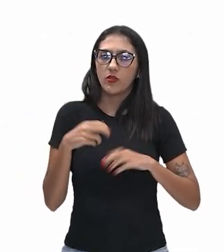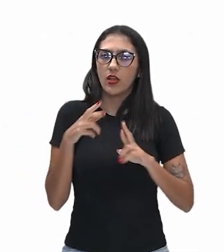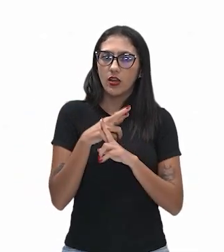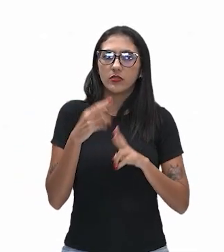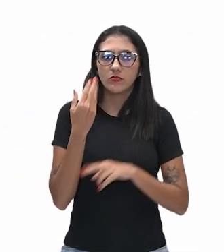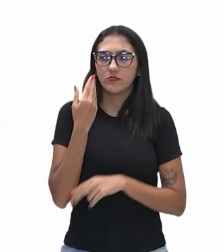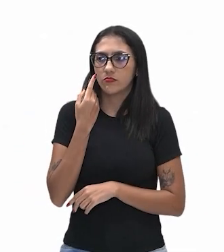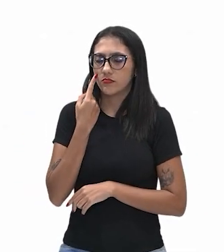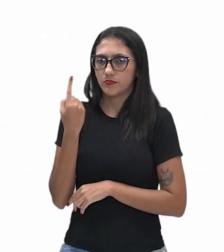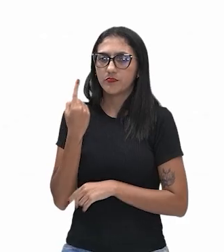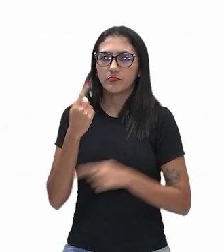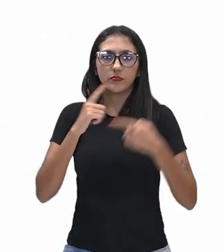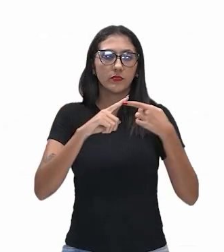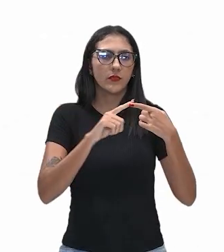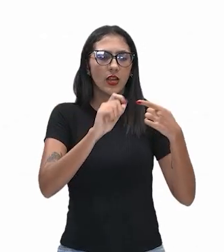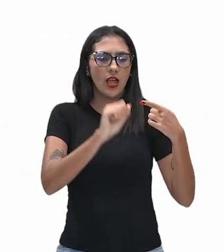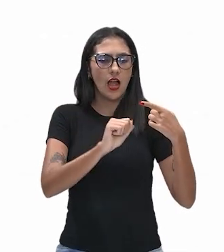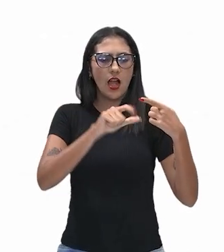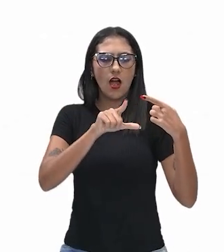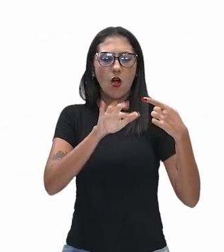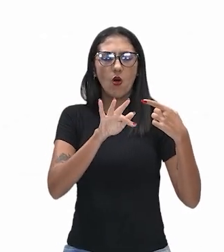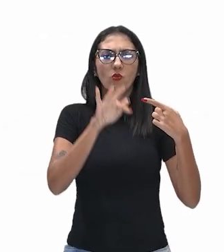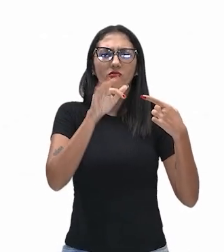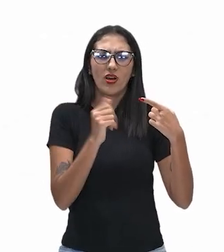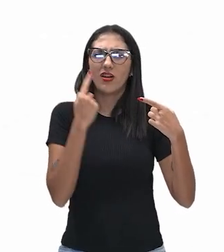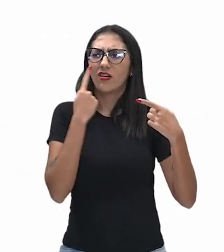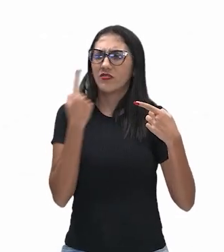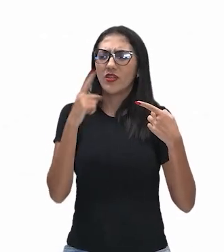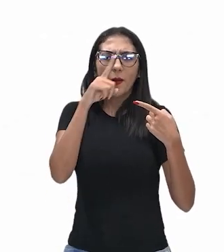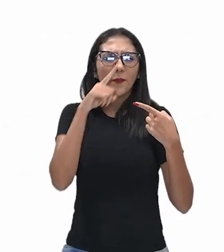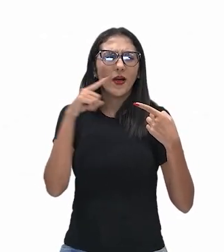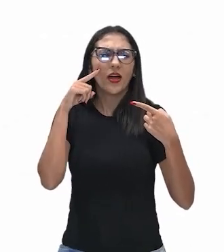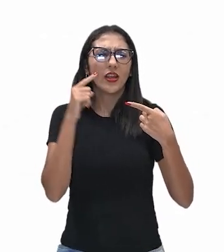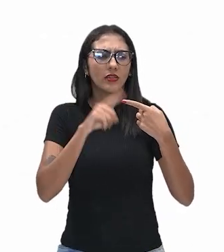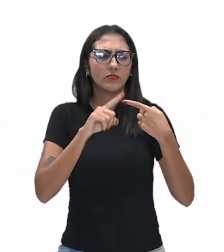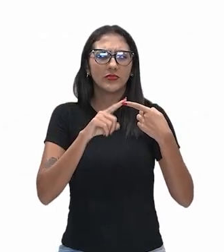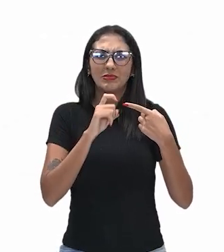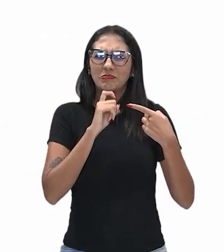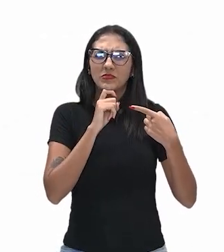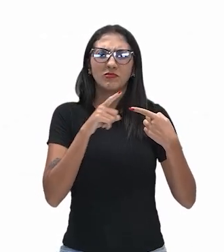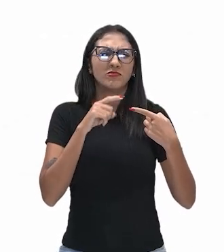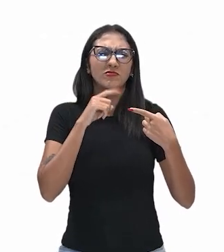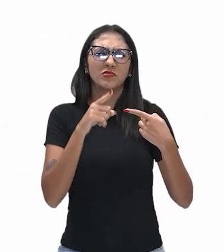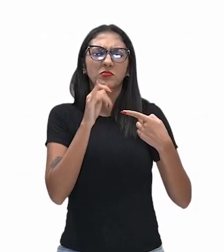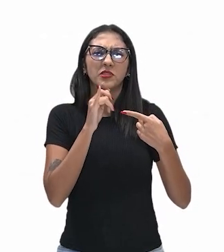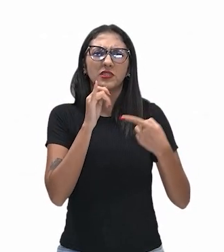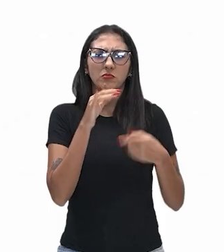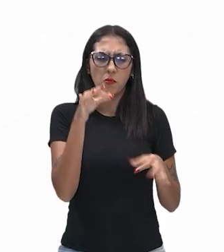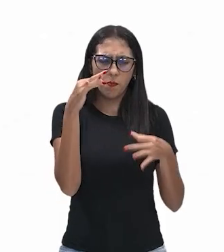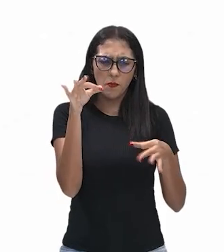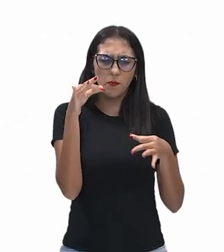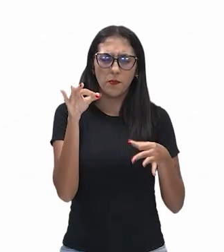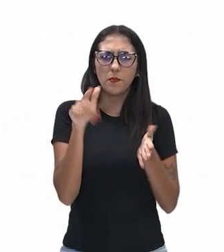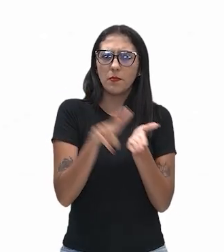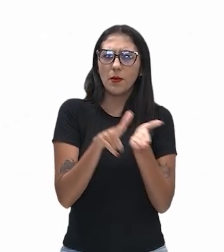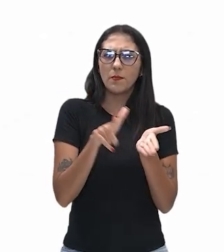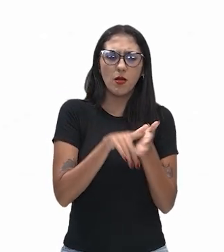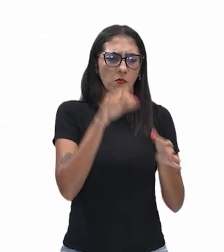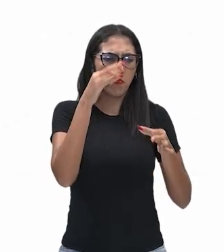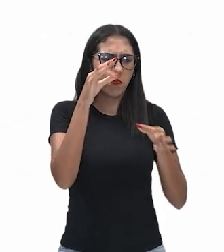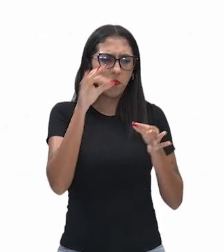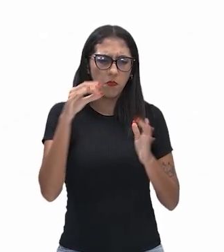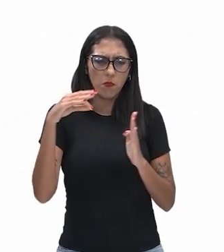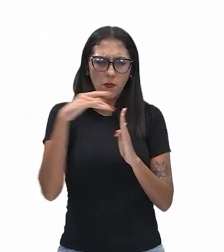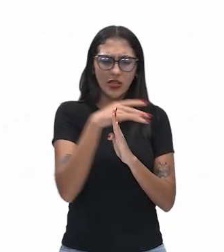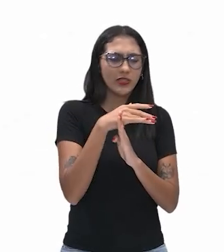radiação alfa, pessoal. A radiação alfa, ela não consegue passar nem por uma folhinha de papel. A radiação